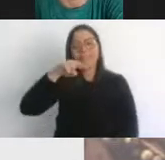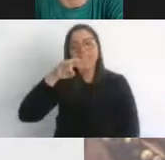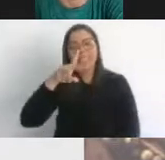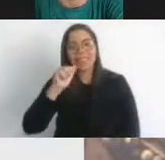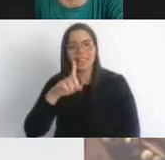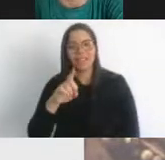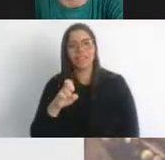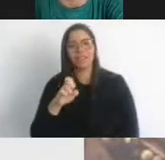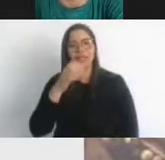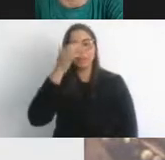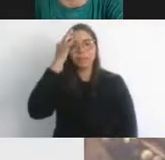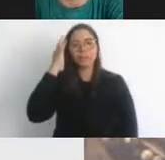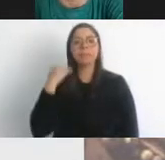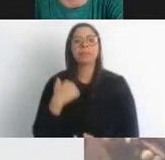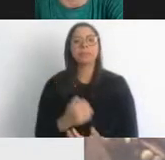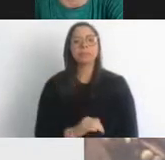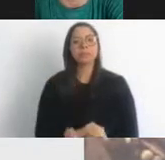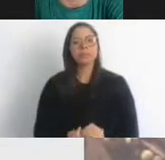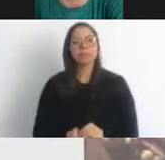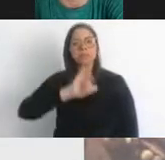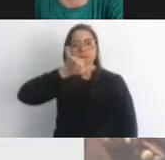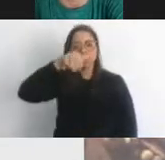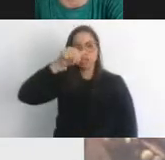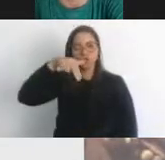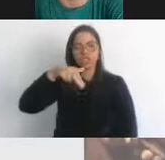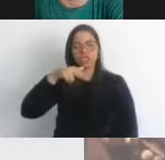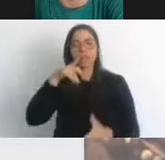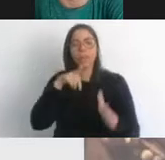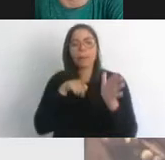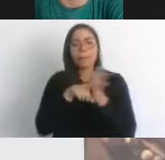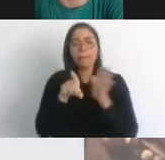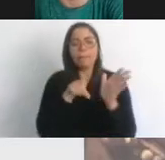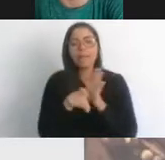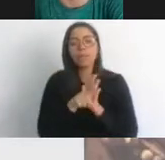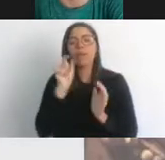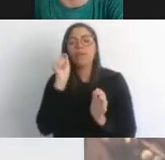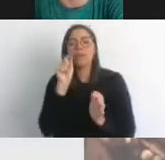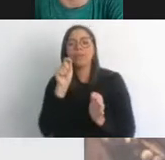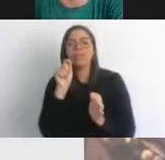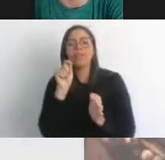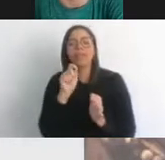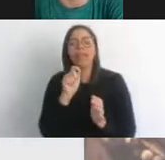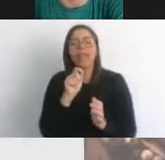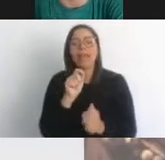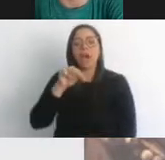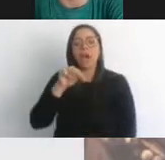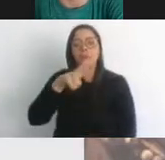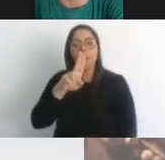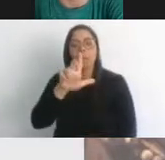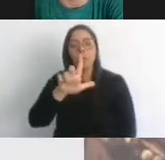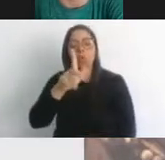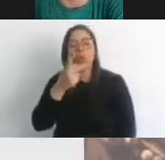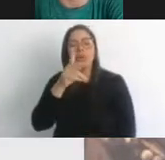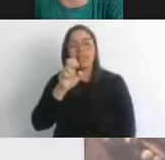gente tá o já perguntaram aqui a o que que é mulher idade conceito de